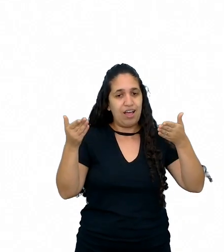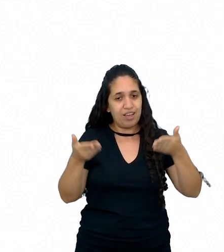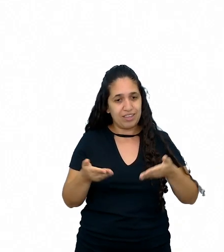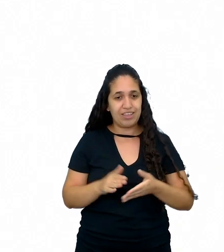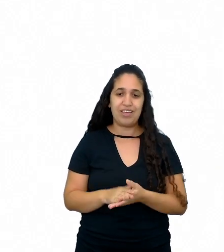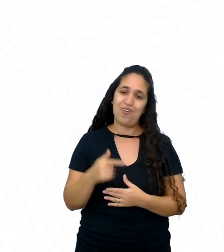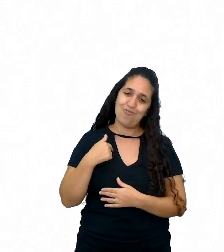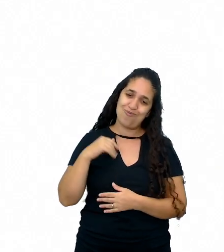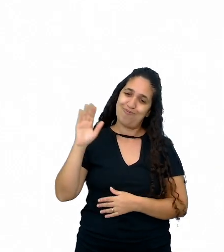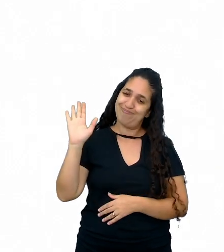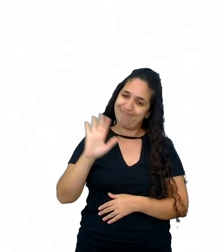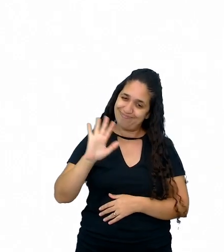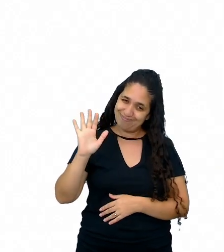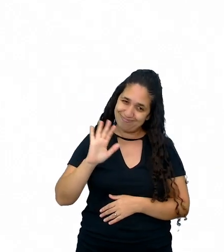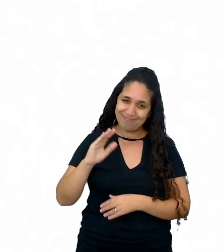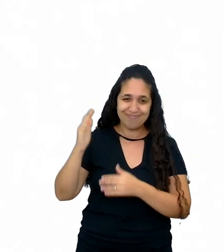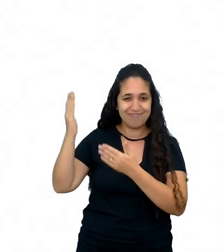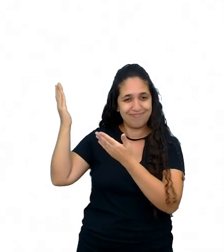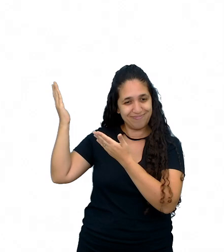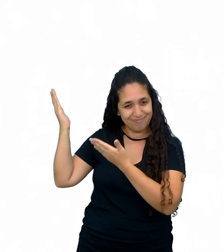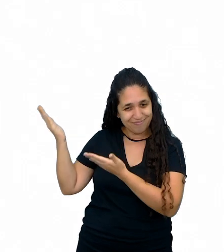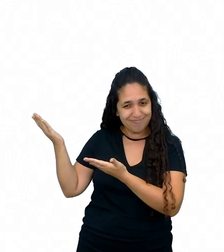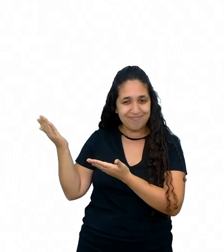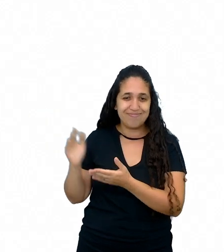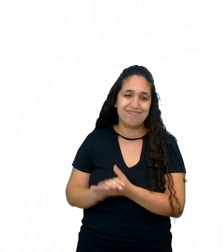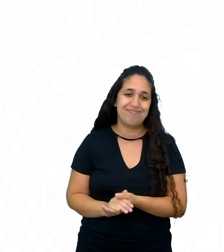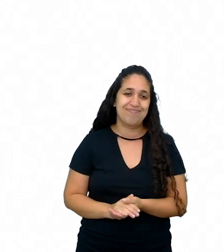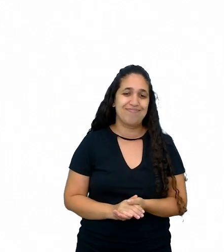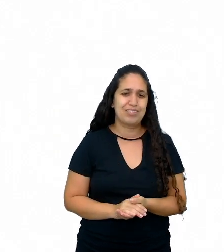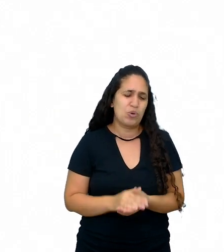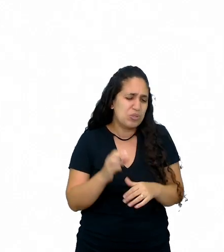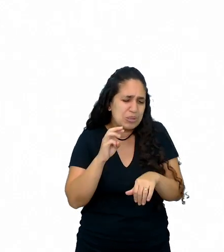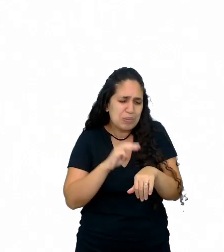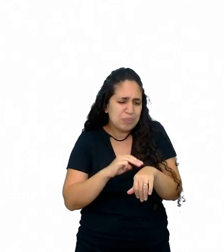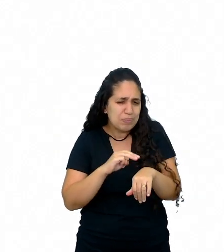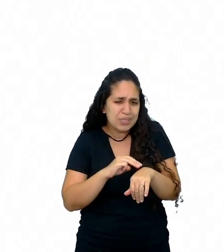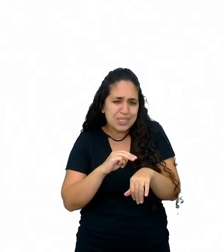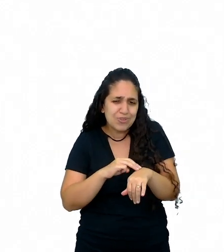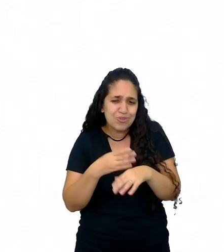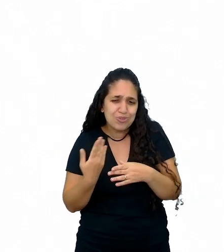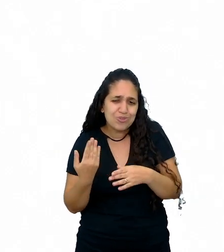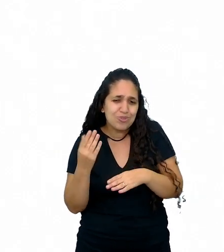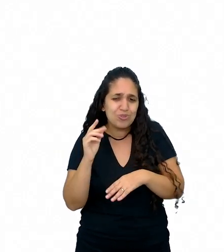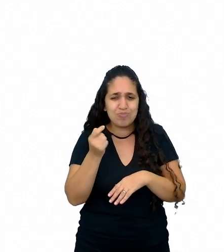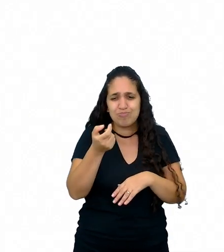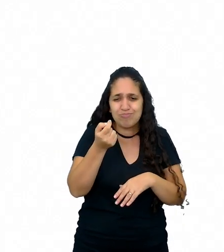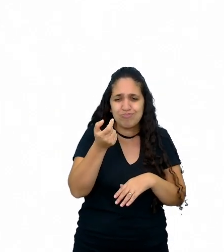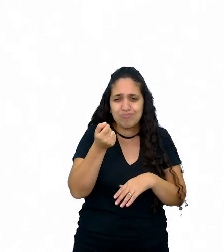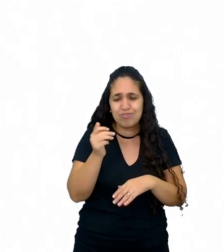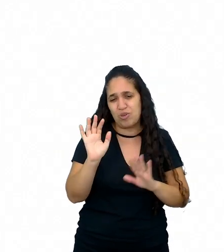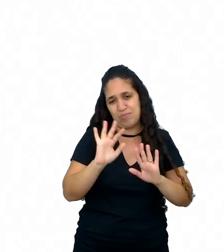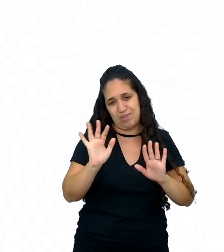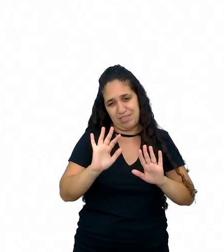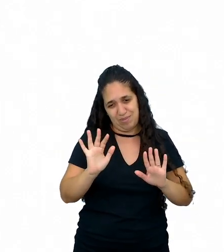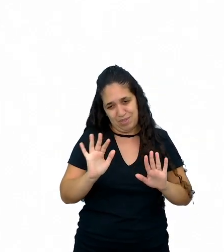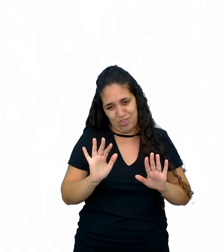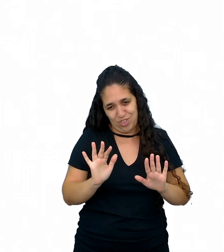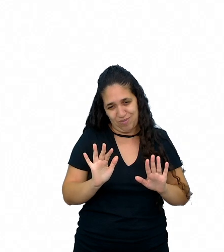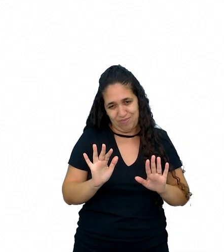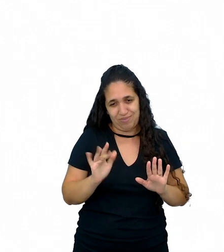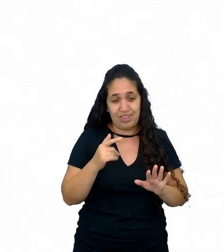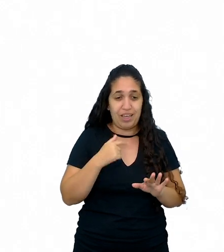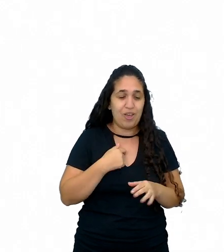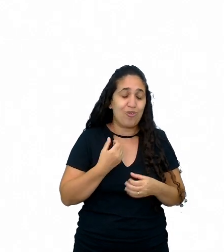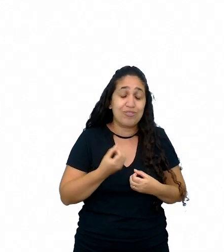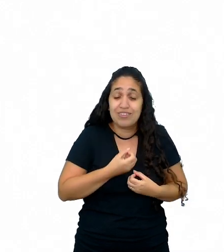vou me despedindo, temos aí pouquíssimos minutos para que a gente possa se despedir. Então, sempre palavras que eu gosto